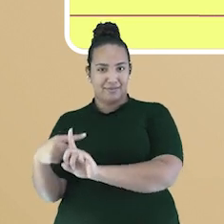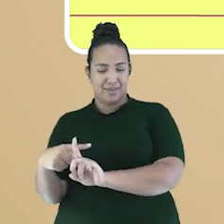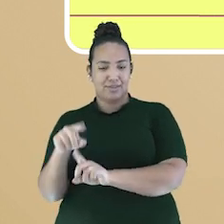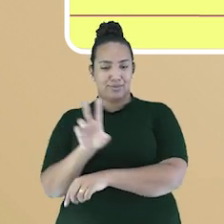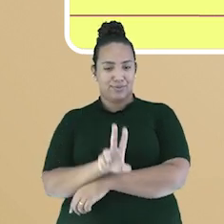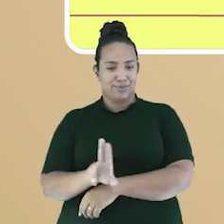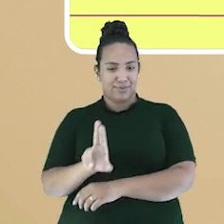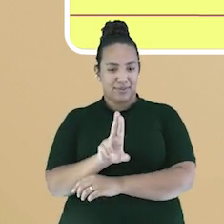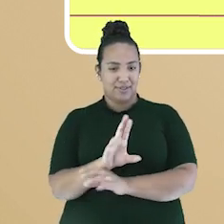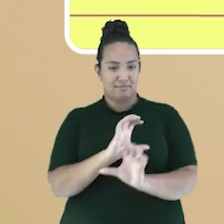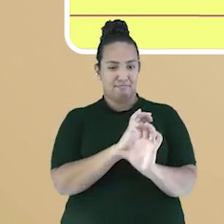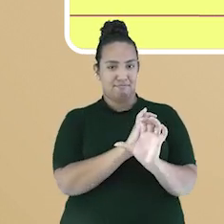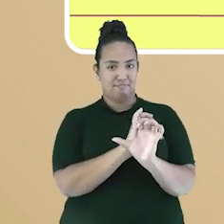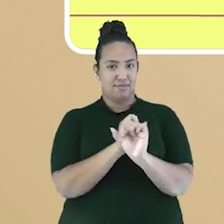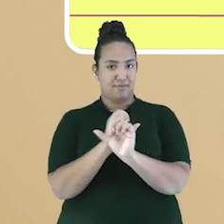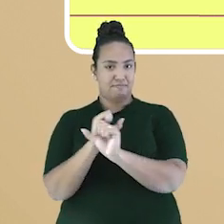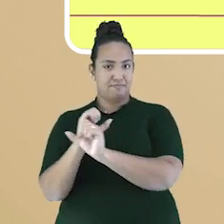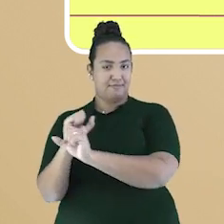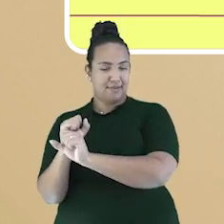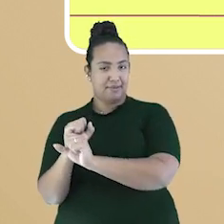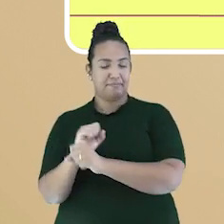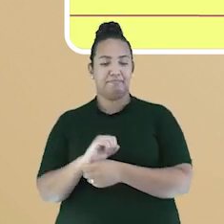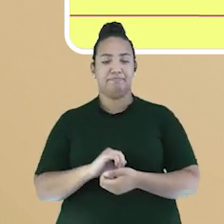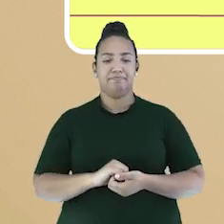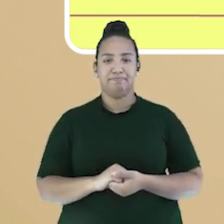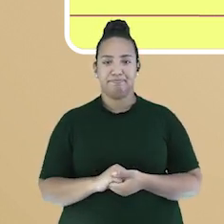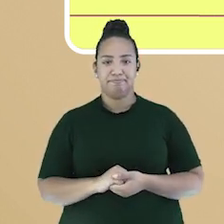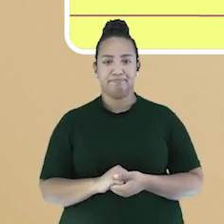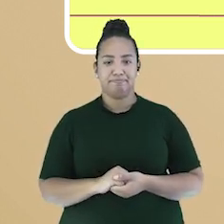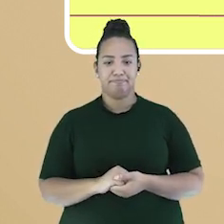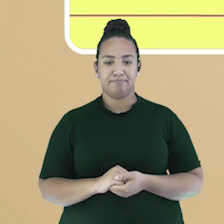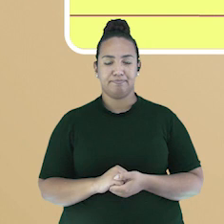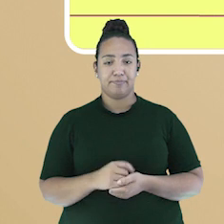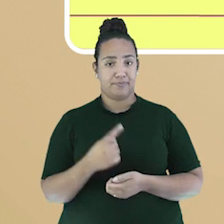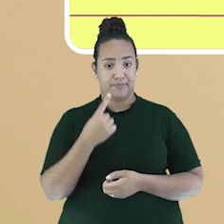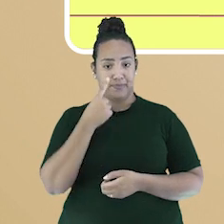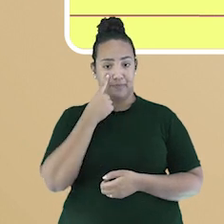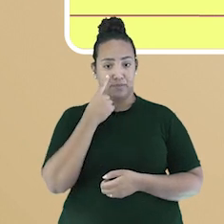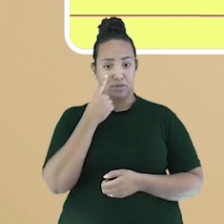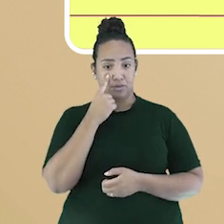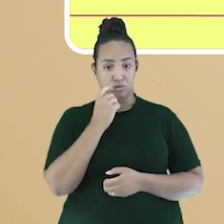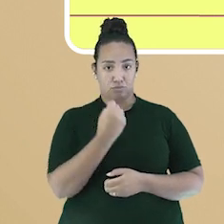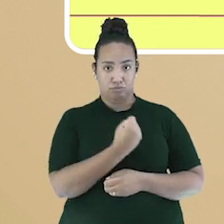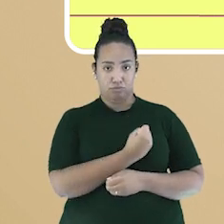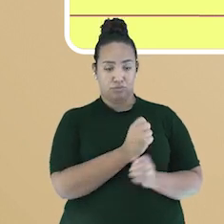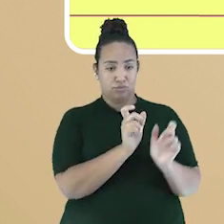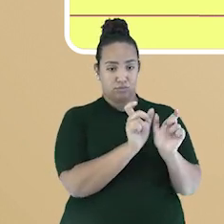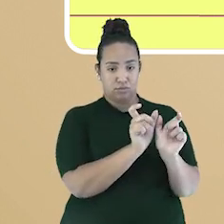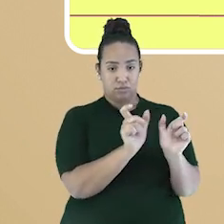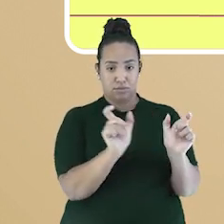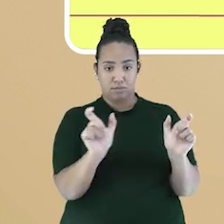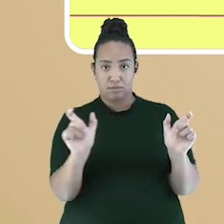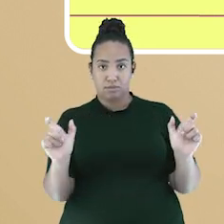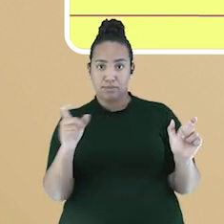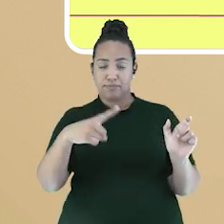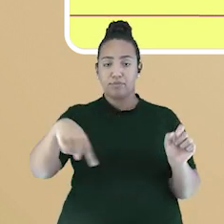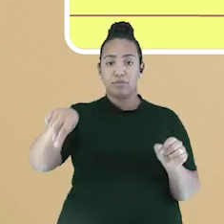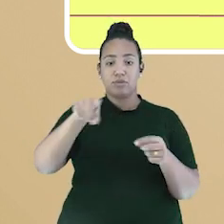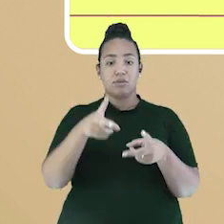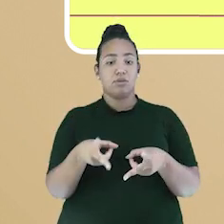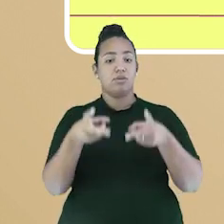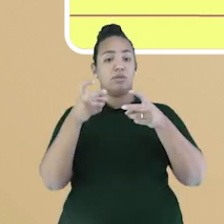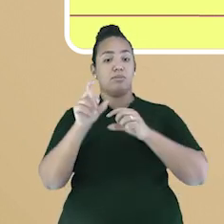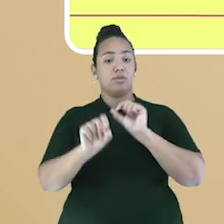somar os valores que compõem o número observando essa decomposição podemos perceber que ela é